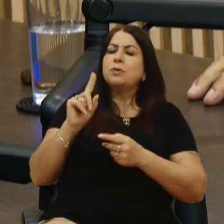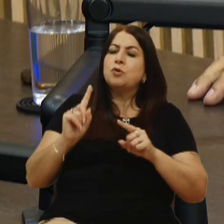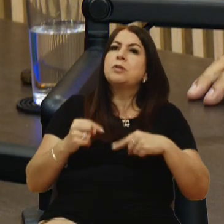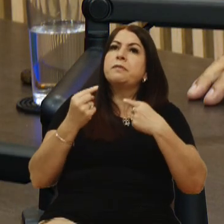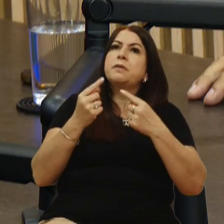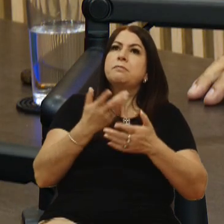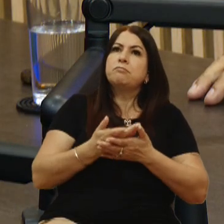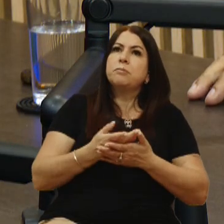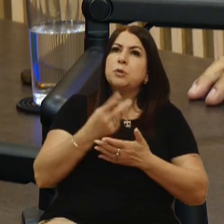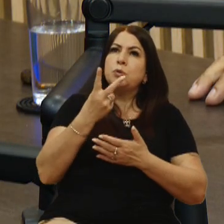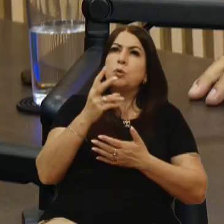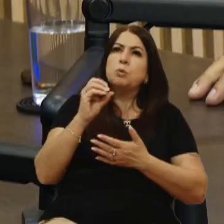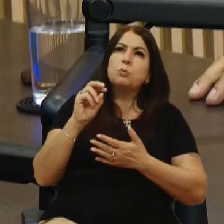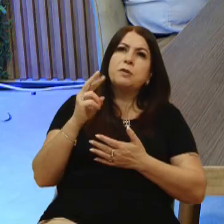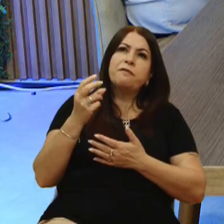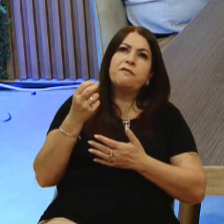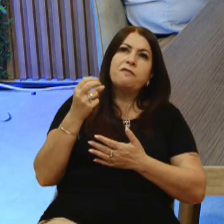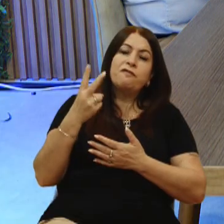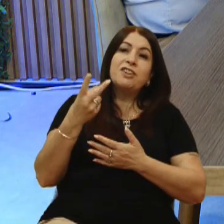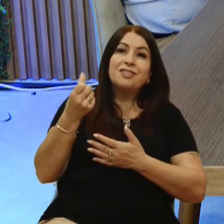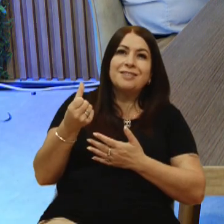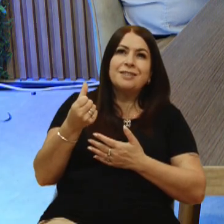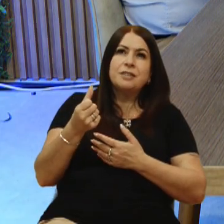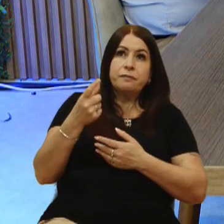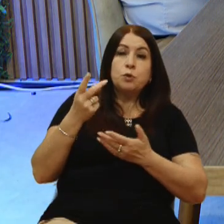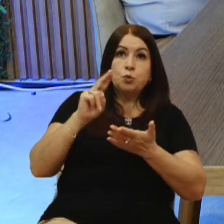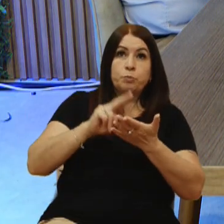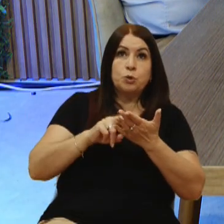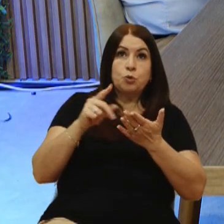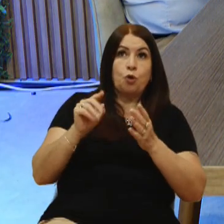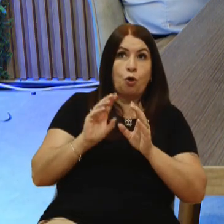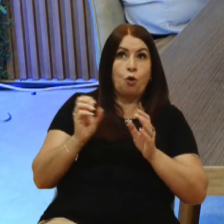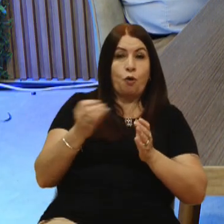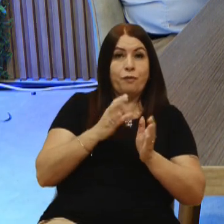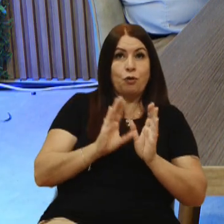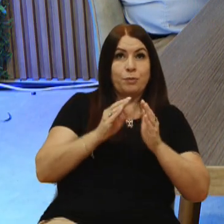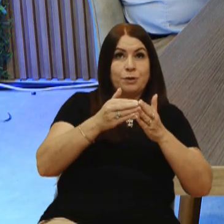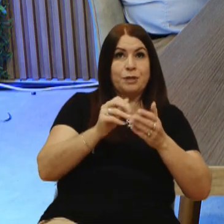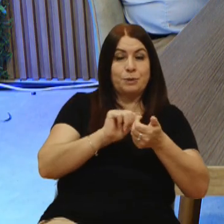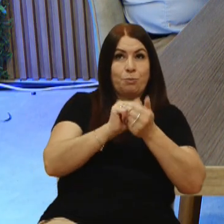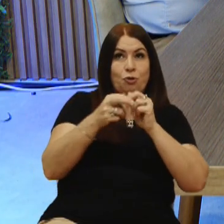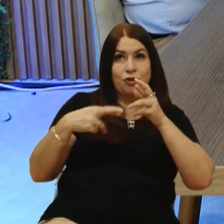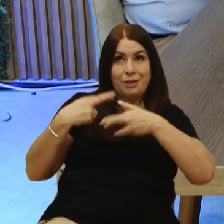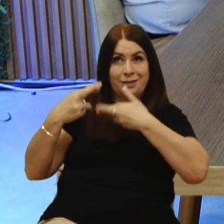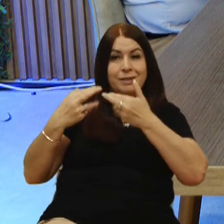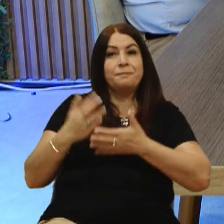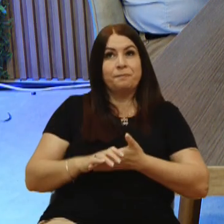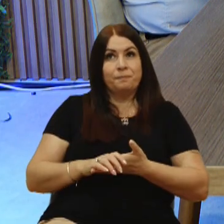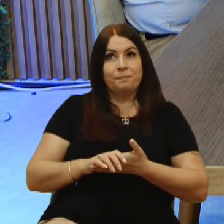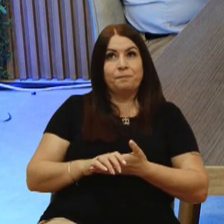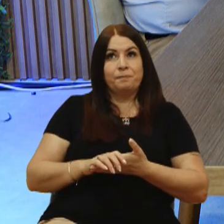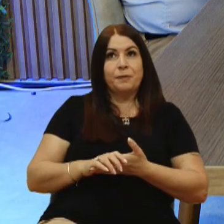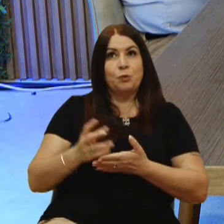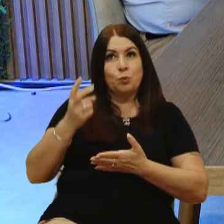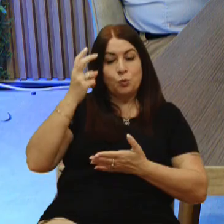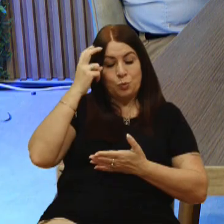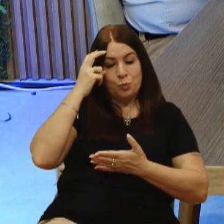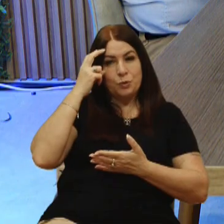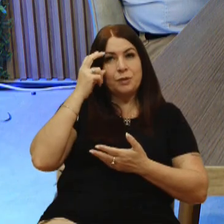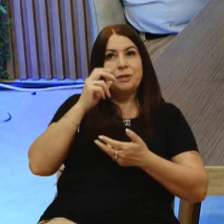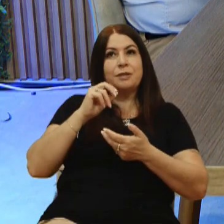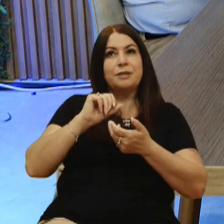desafios para 2026? O senhor inclusive vai assumir uma nova comissão, a de esporte e lazer. Cultura, esporte e